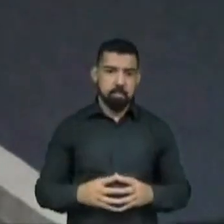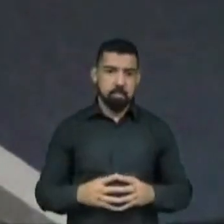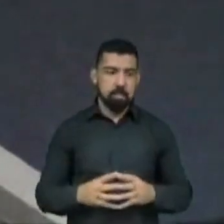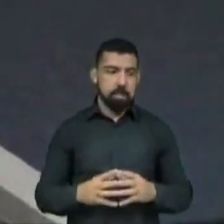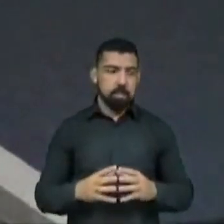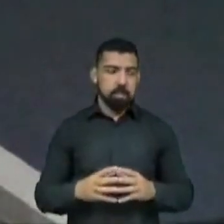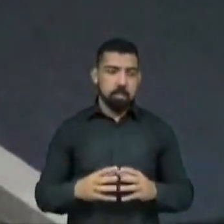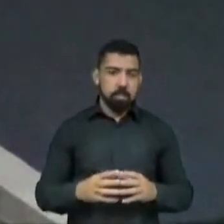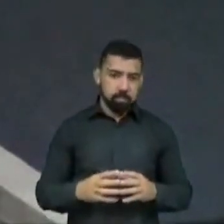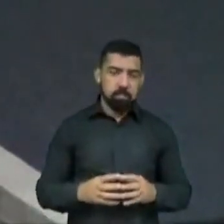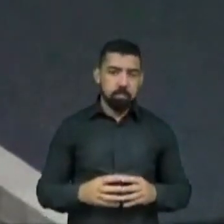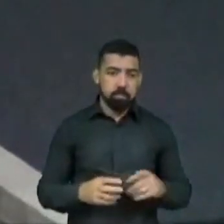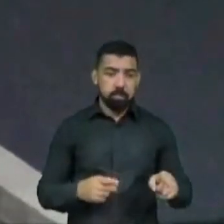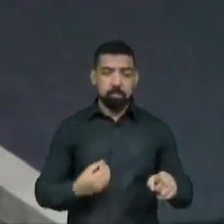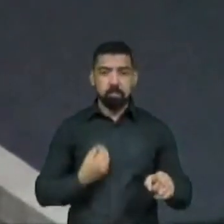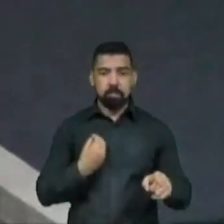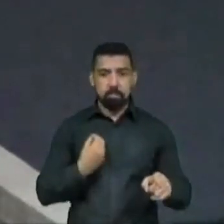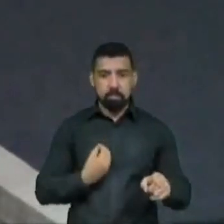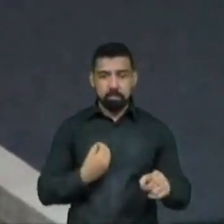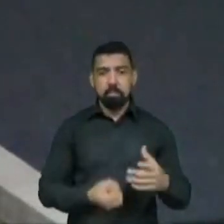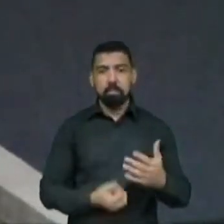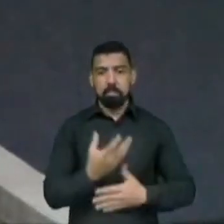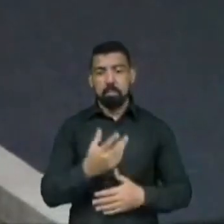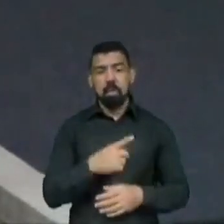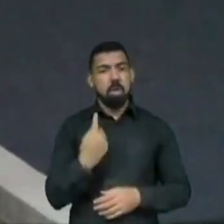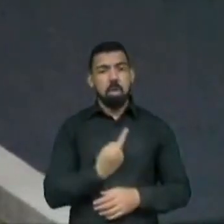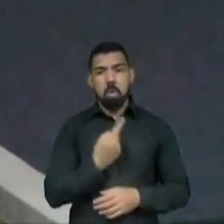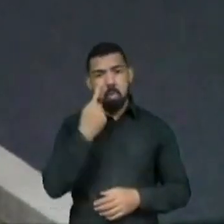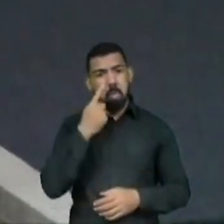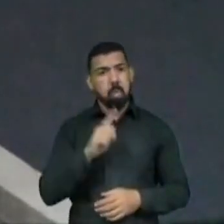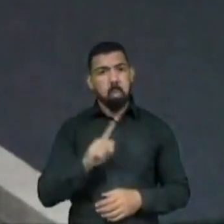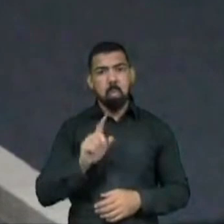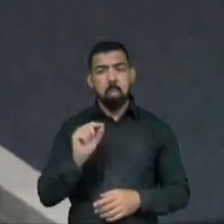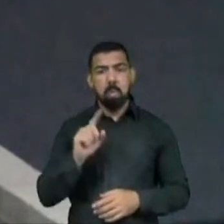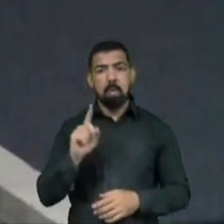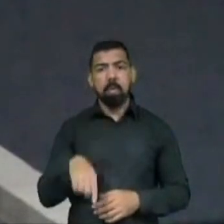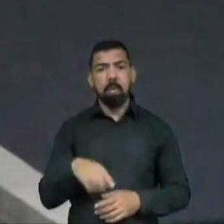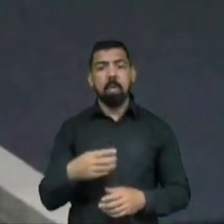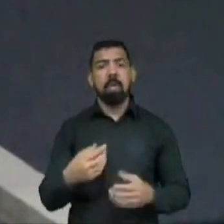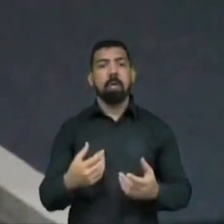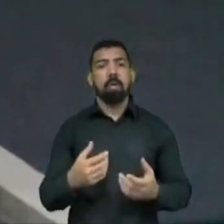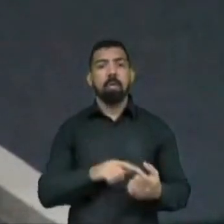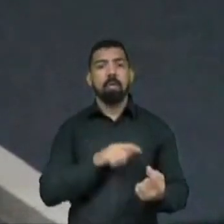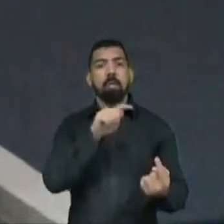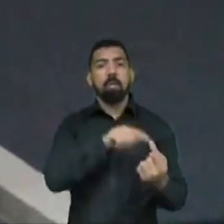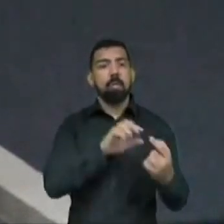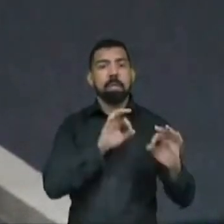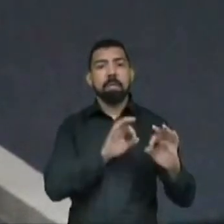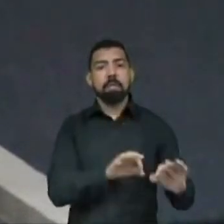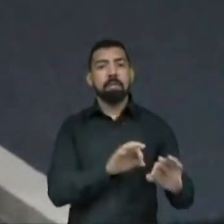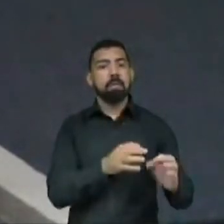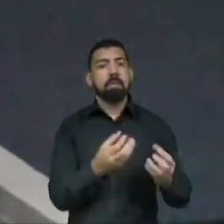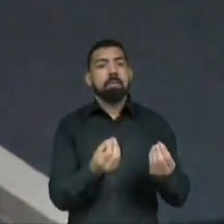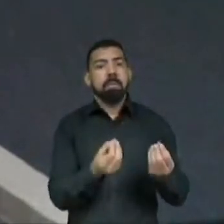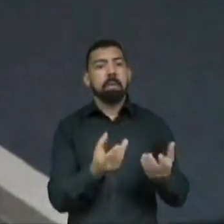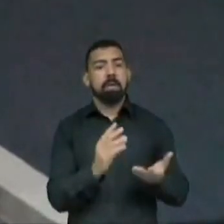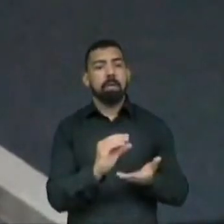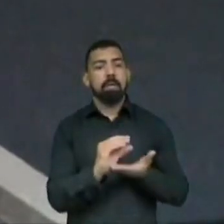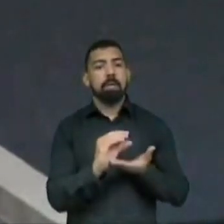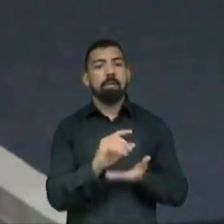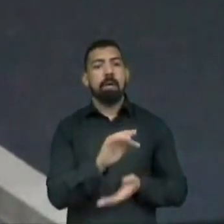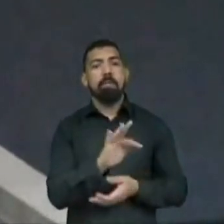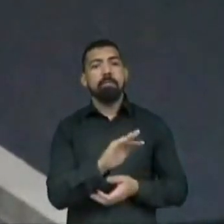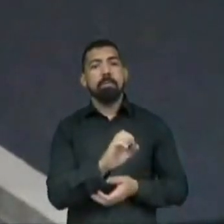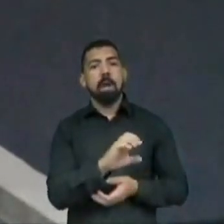a partir da sua execução, a gente não vem vendo a destinação objetiva a que serve o FECOP. O